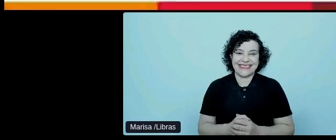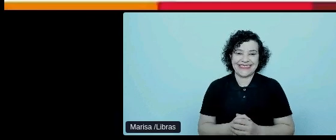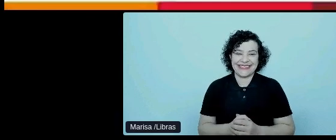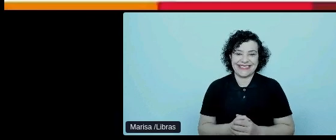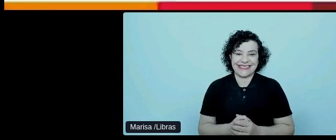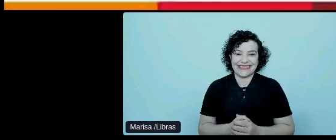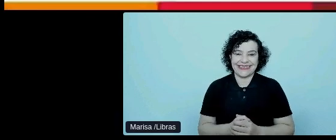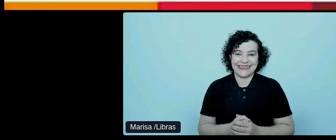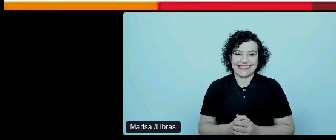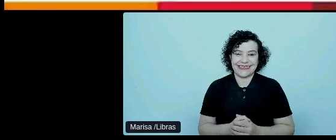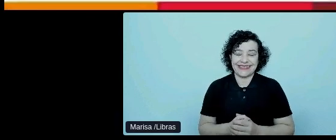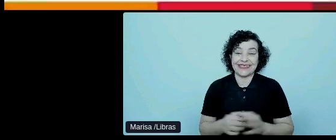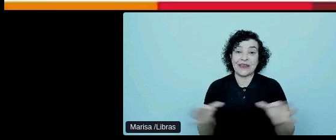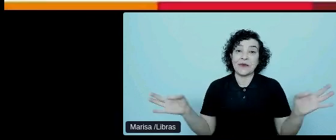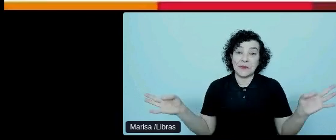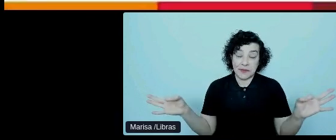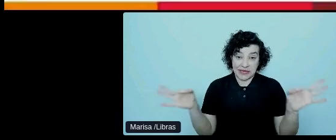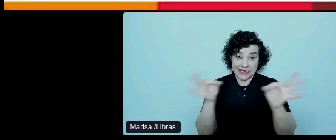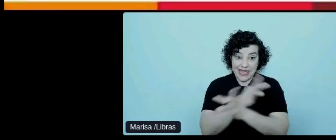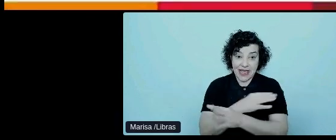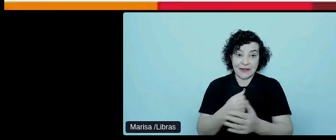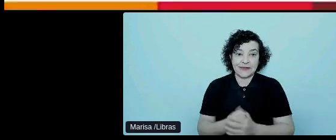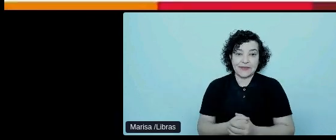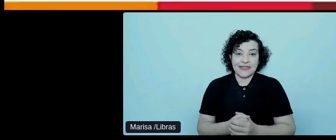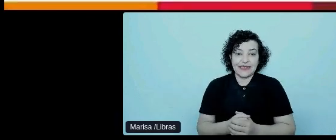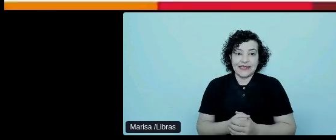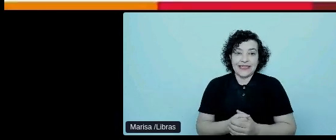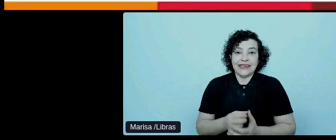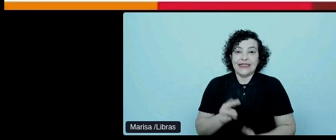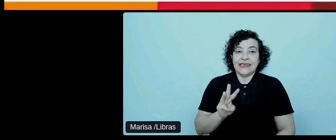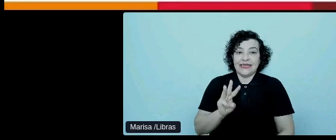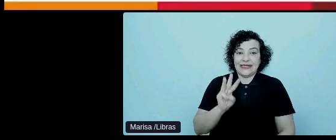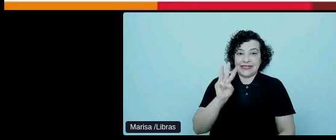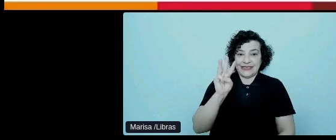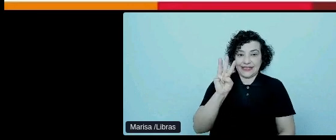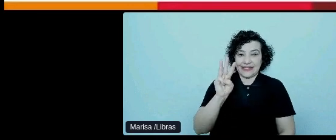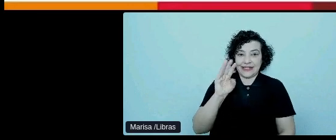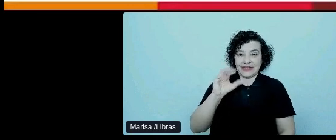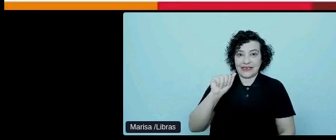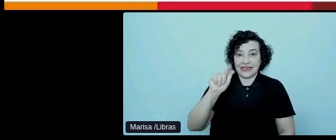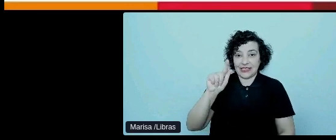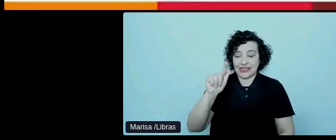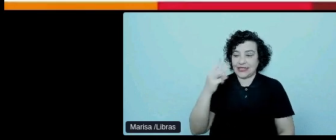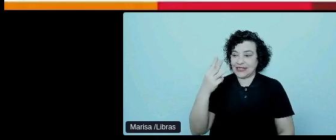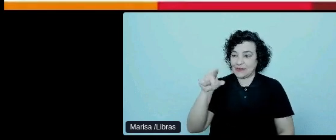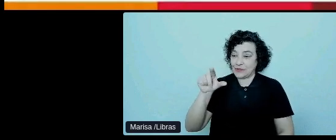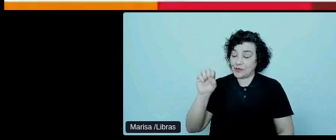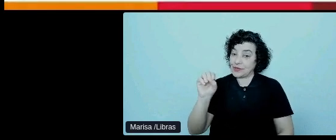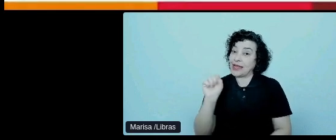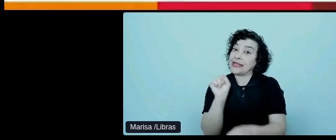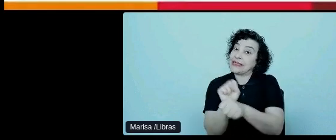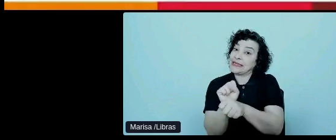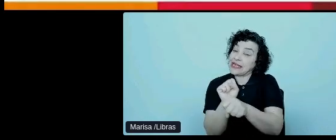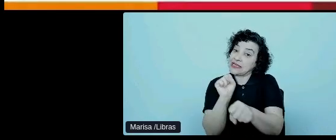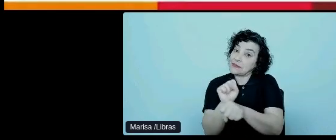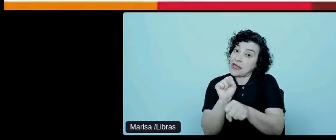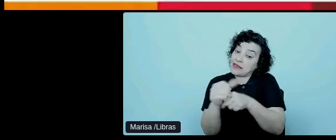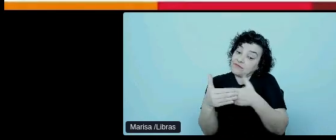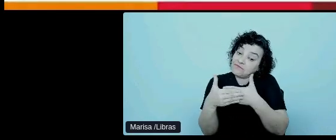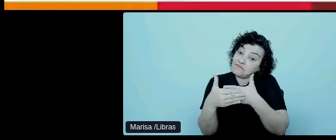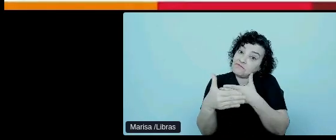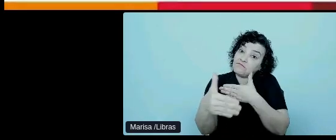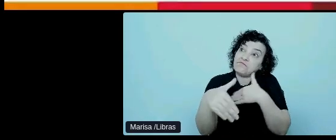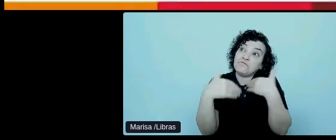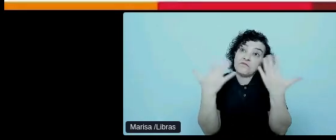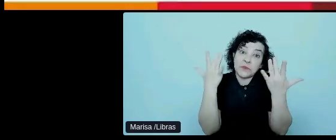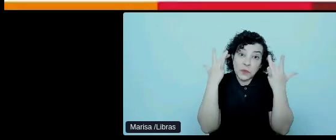Então, para nós encerrarmos aí, enquanto a WCAG 3.0 não chega, já que nós não temos uma data, quais